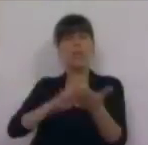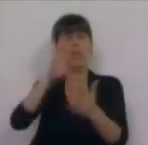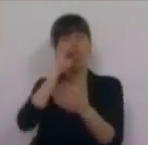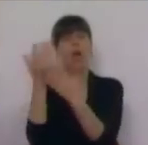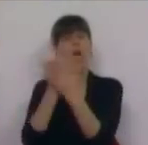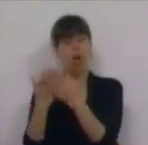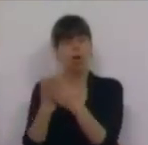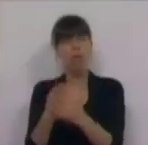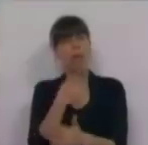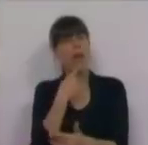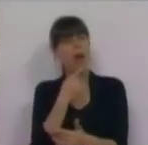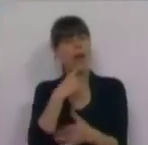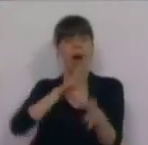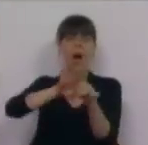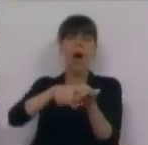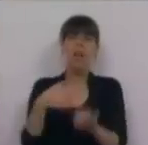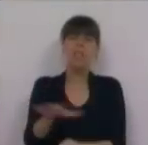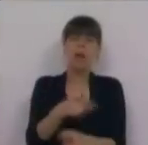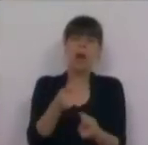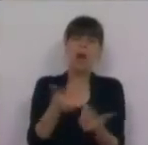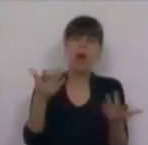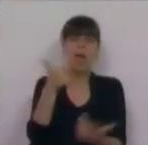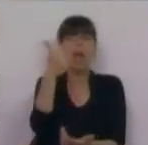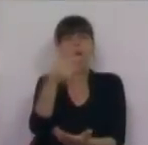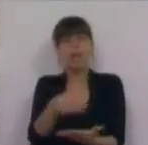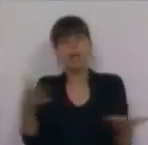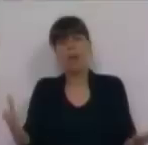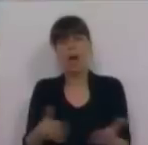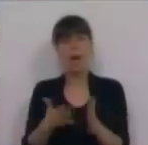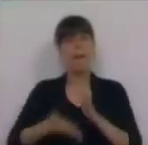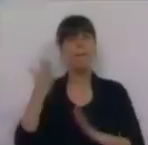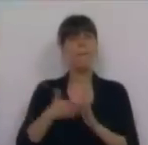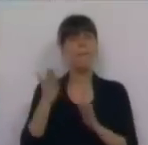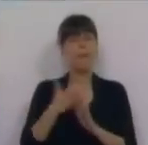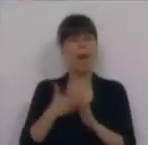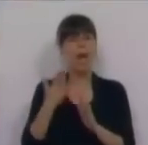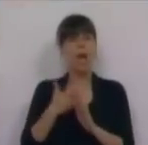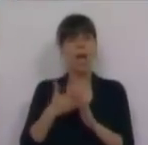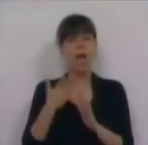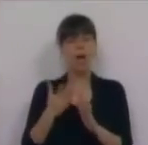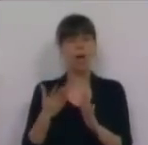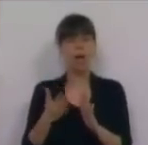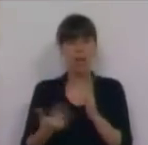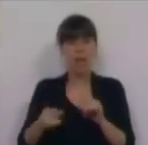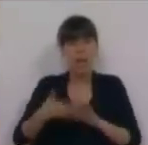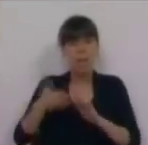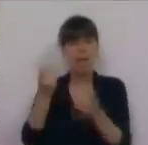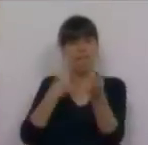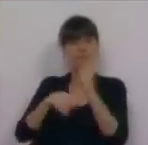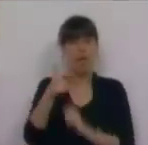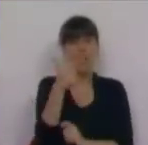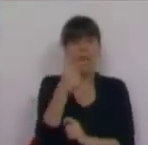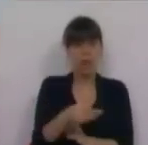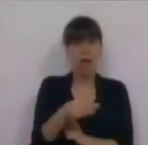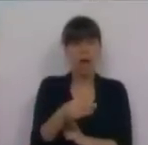da Economia a falar da degradada situação financeira da TAP, da pressa com que têm, ou da pressa que têm para vender a